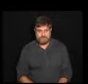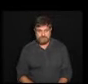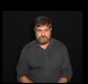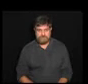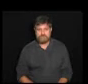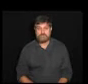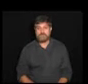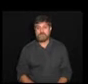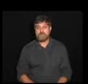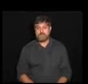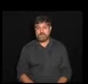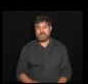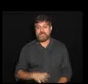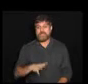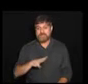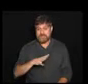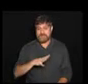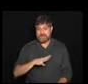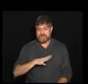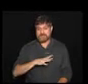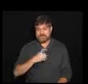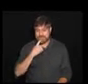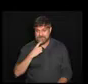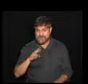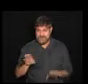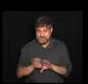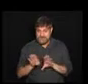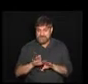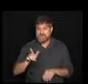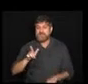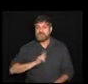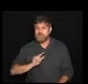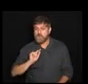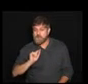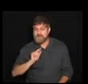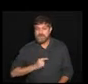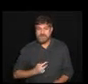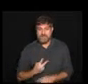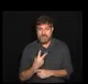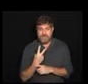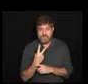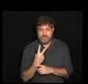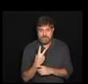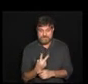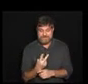E nós temos, gente, esse dado eu tirei agora,